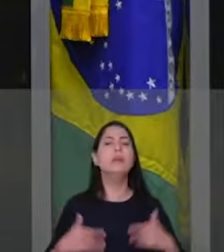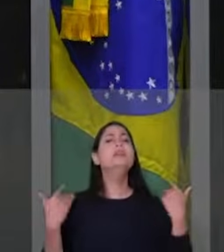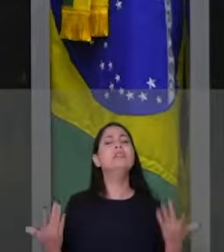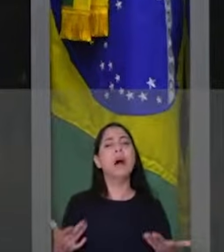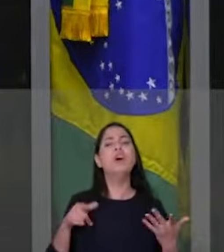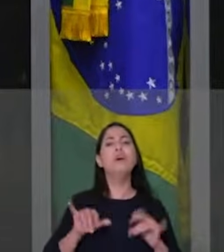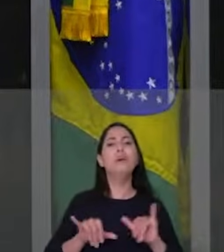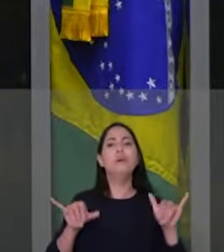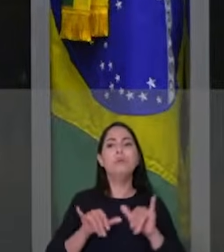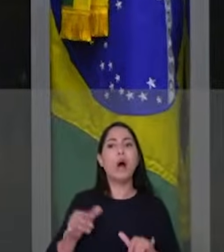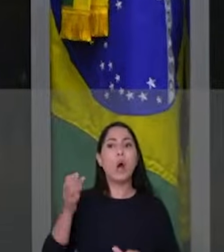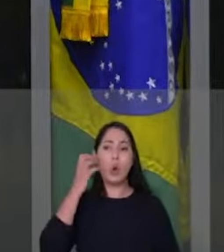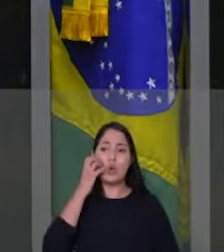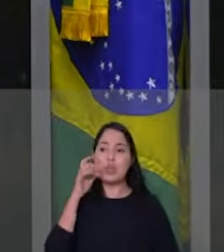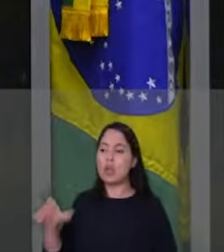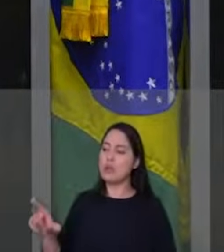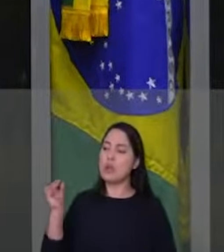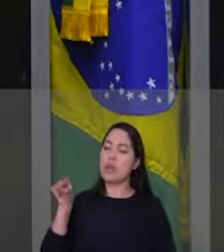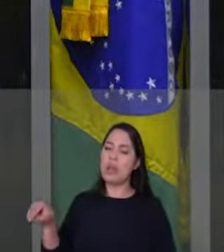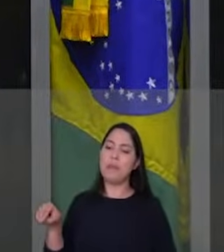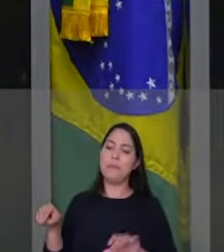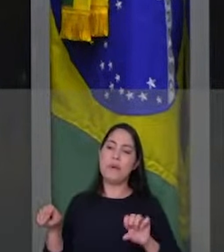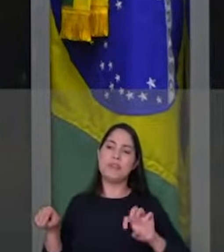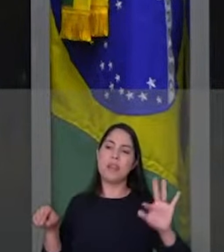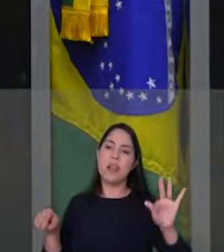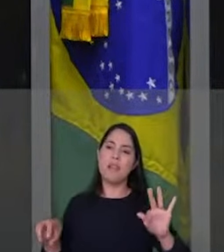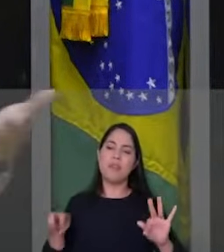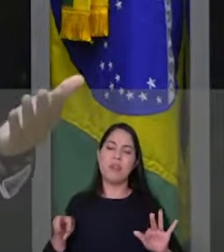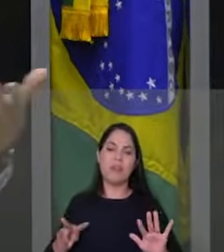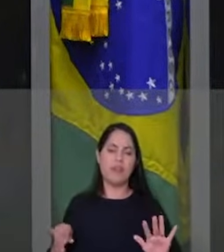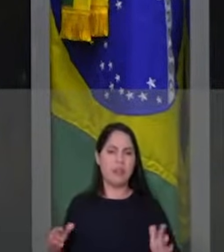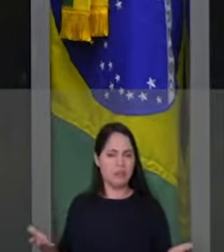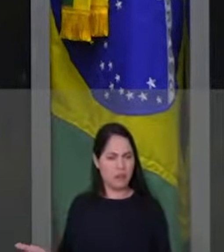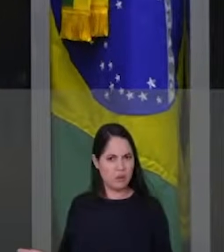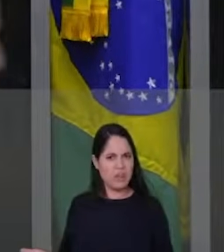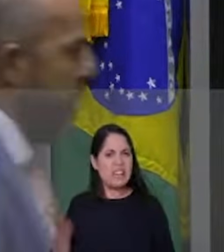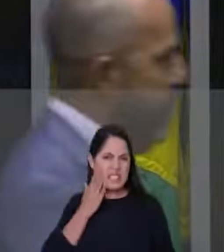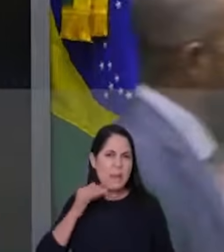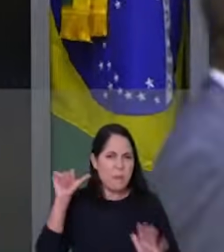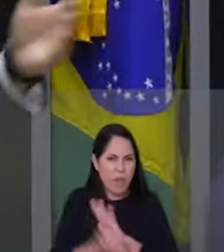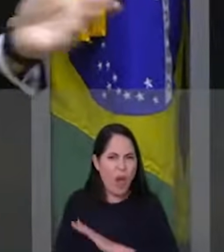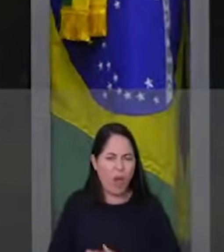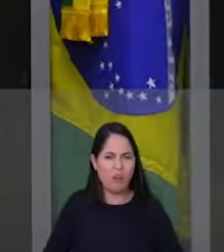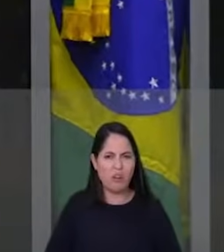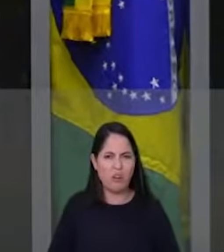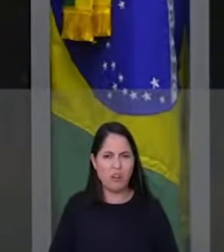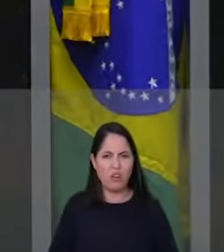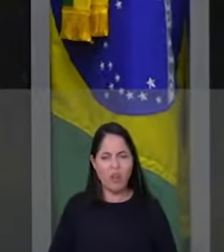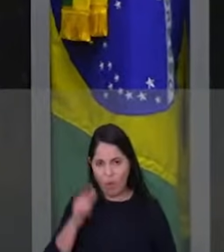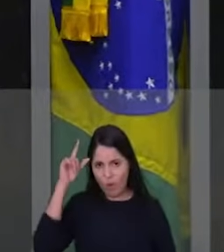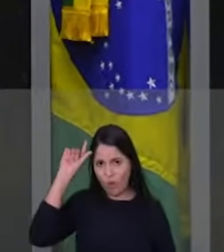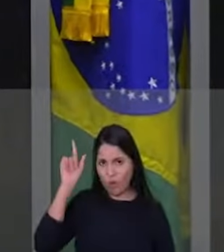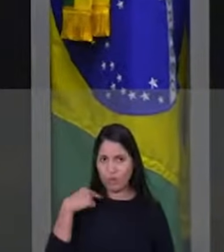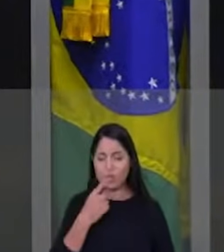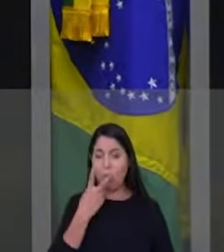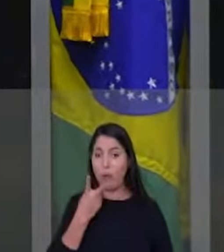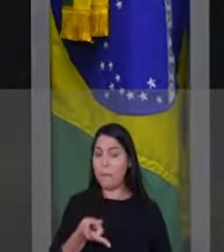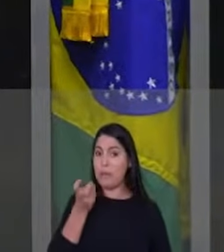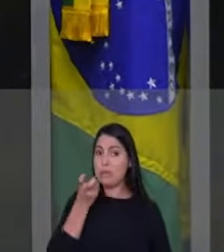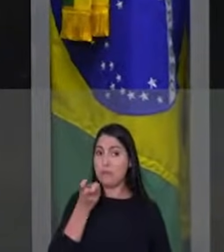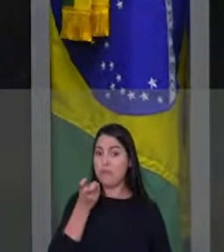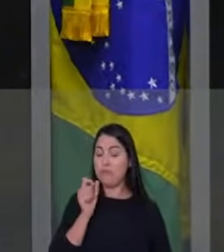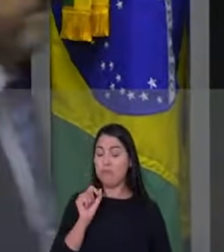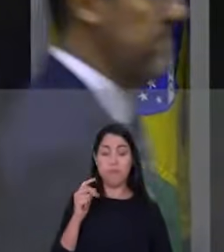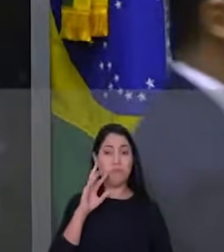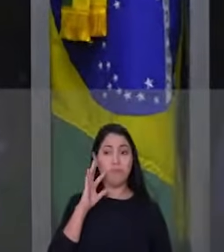indicado ao STF. E pior, diante de tudo, vemos ontem